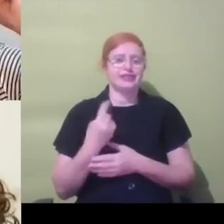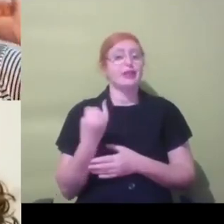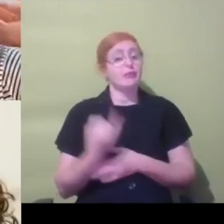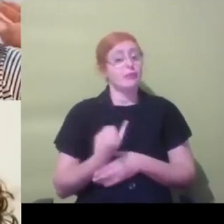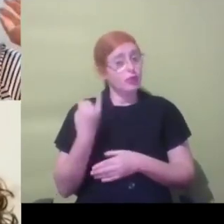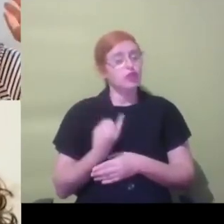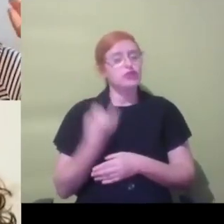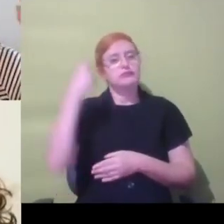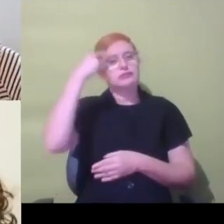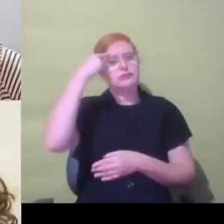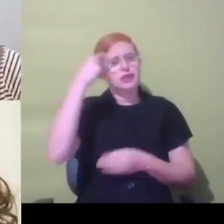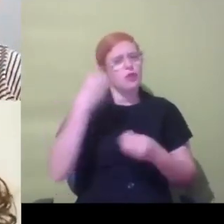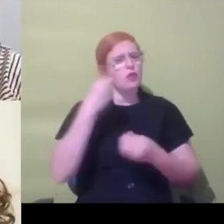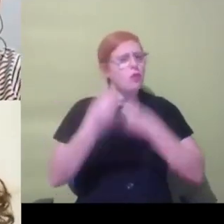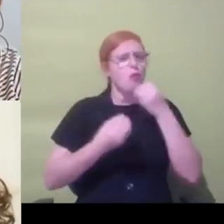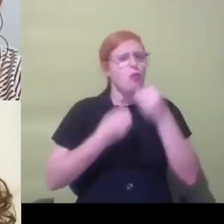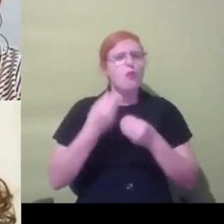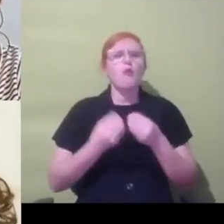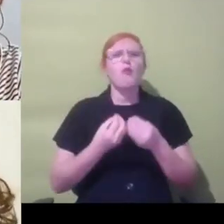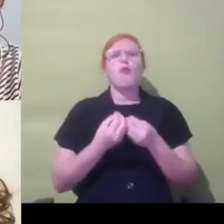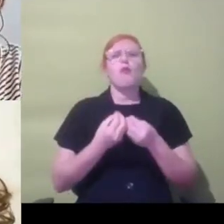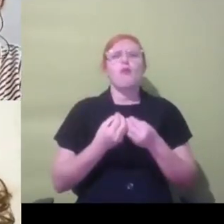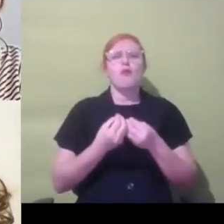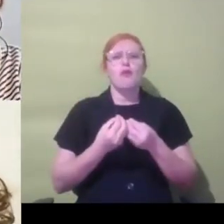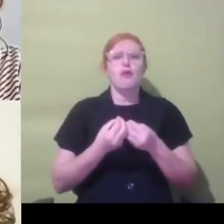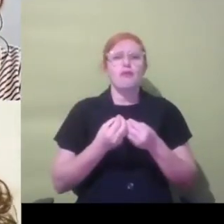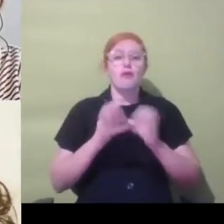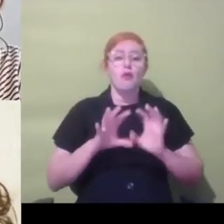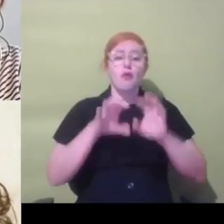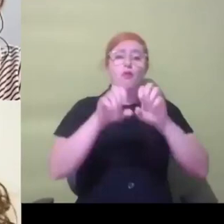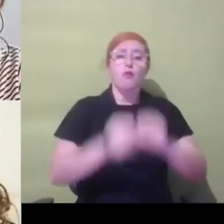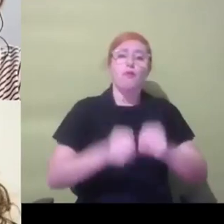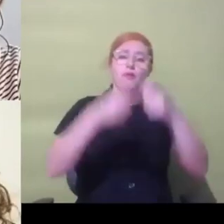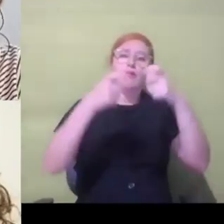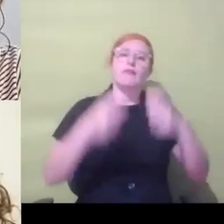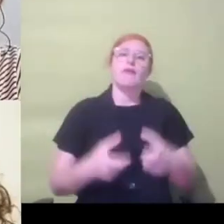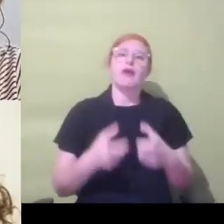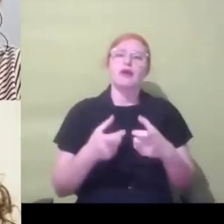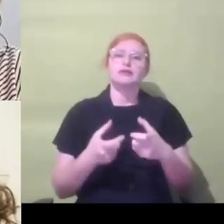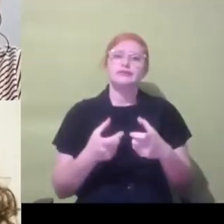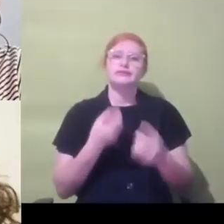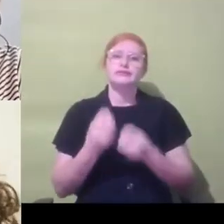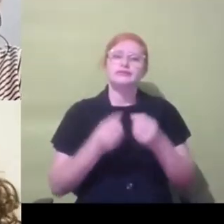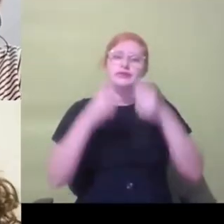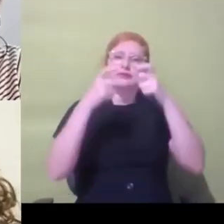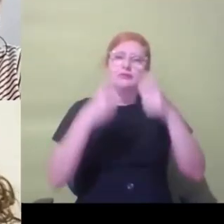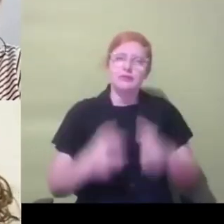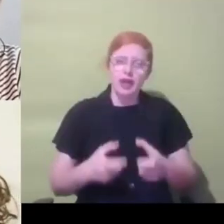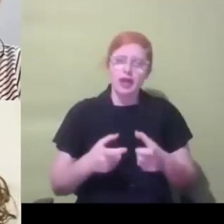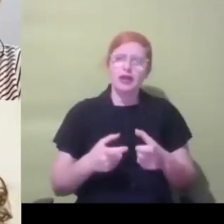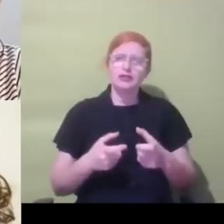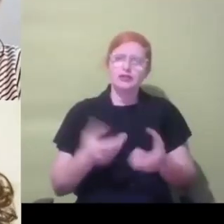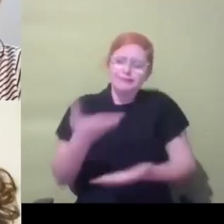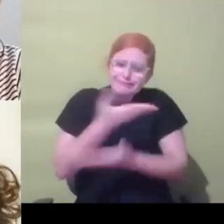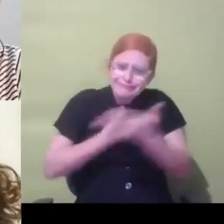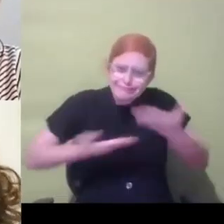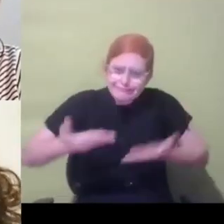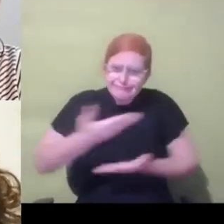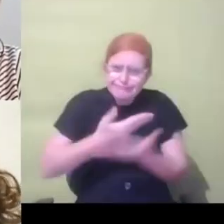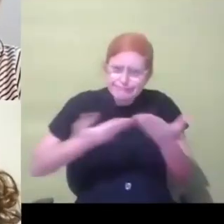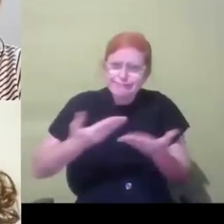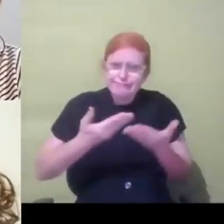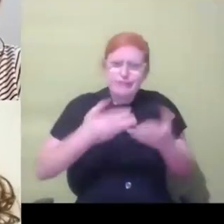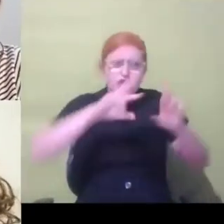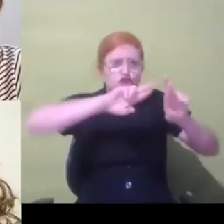gente pensar como a gente ocupa esse espaço, assim, né? E como faz desse espaço um espaço de interlocução entre as diferenças